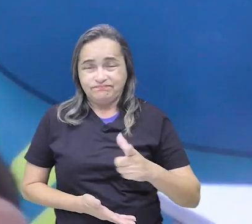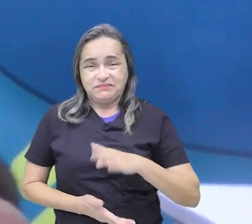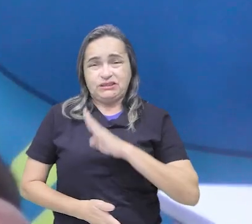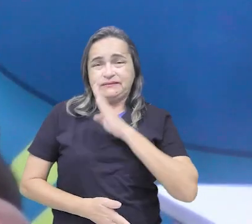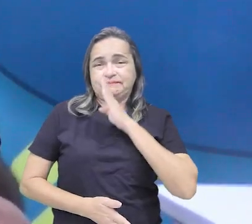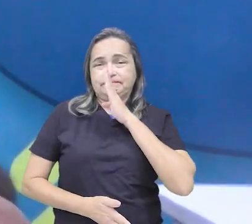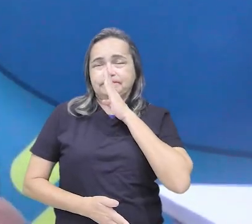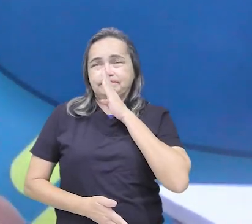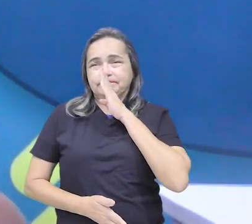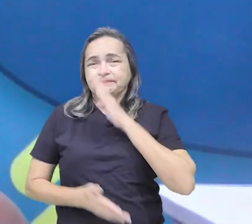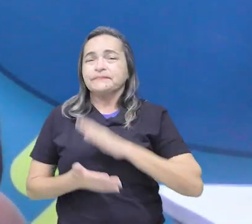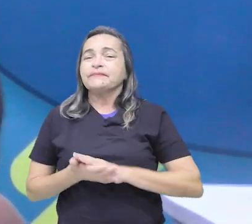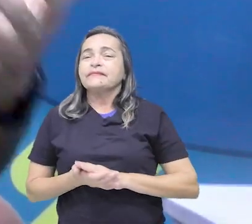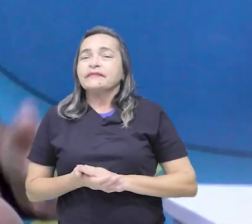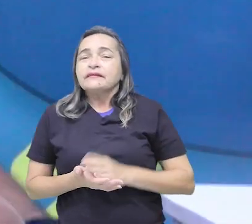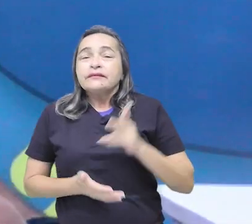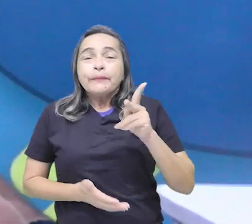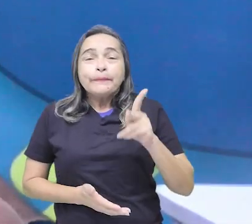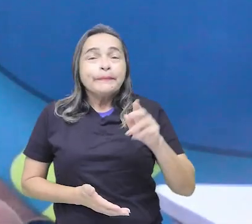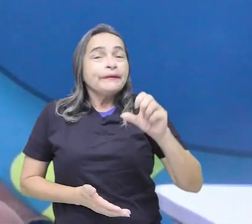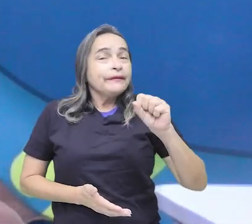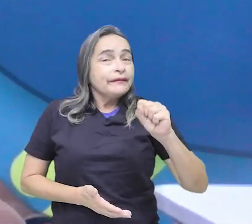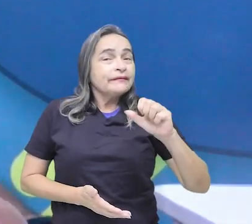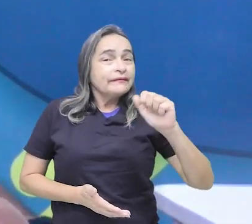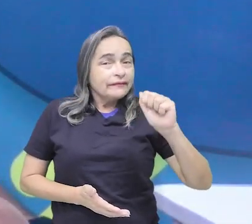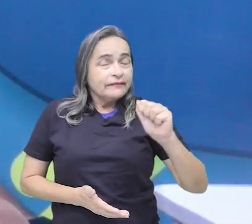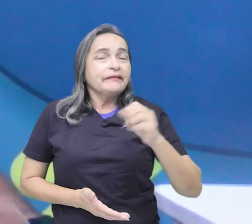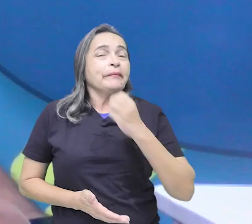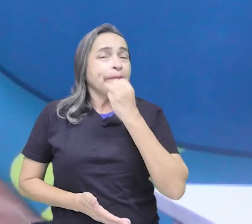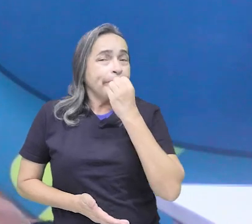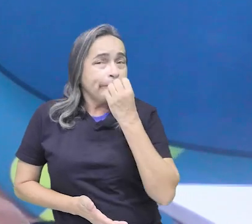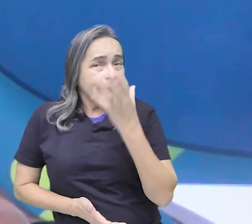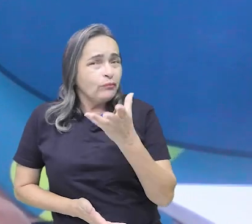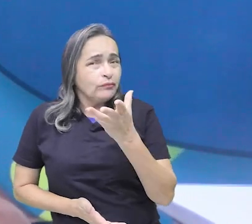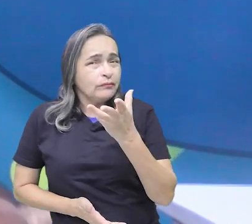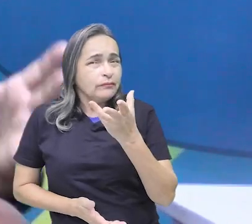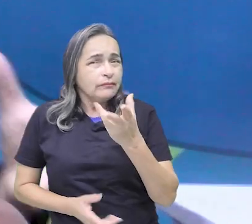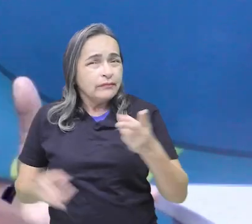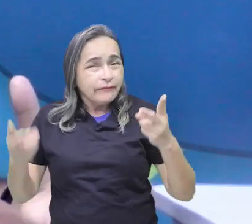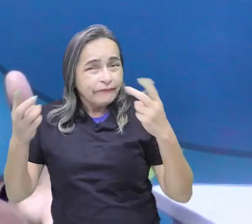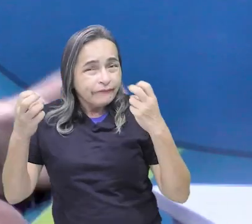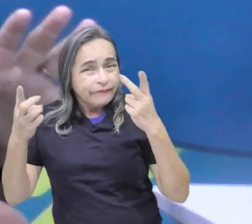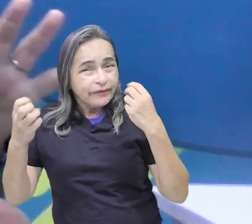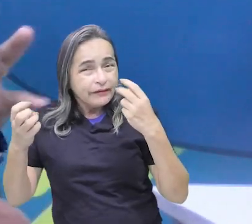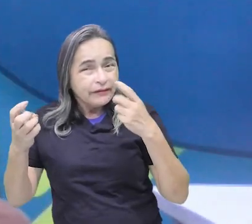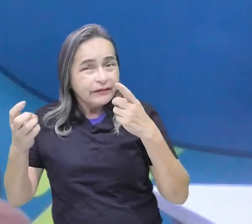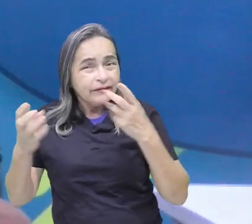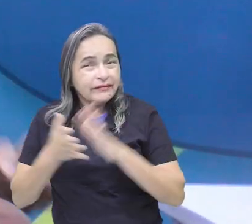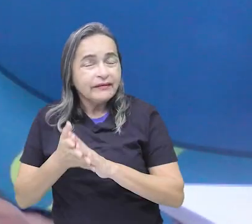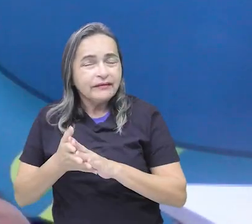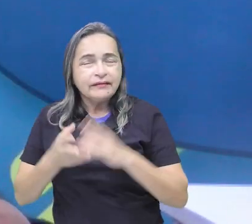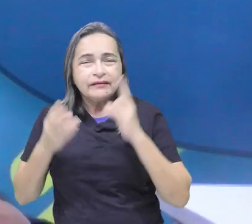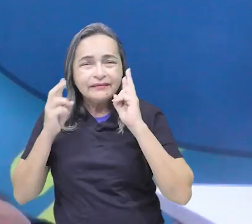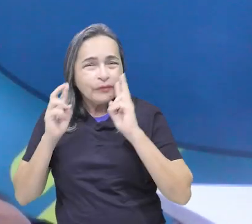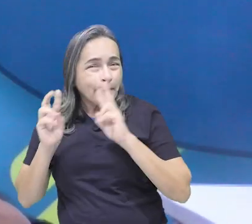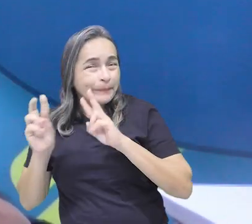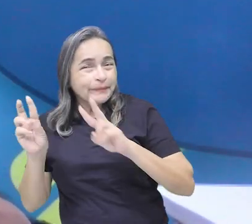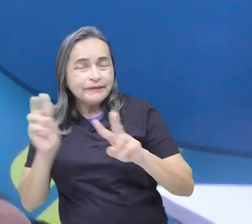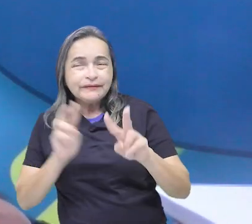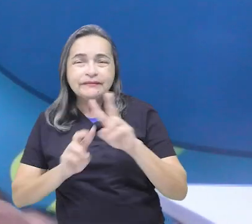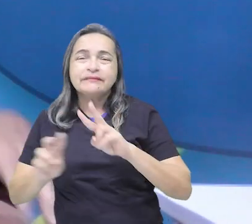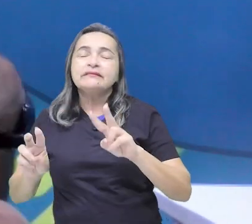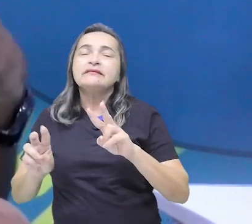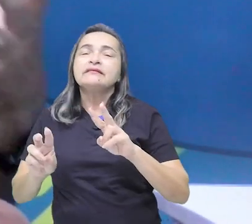caso, o PSA é de excelente escolha para que a gente possa estar monitorando. Depois vem um outro exame, uma outra forma de